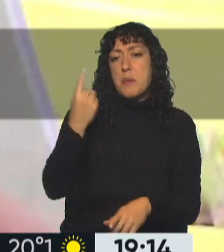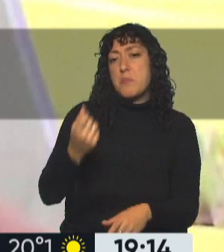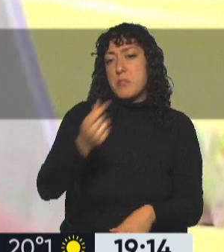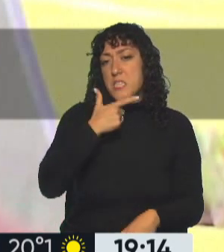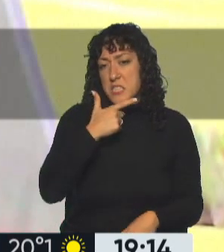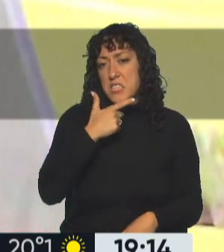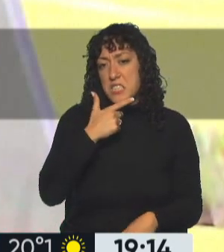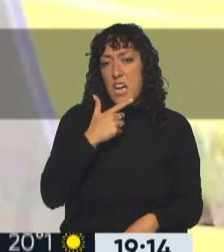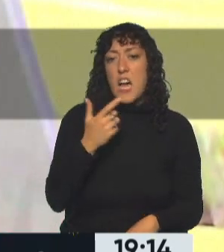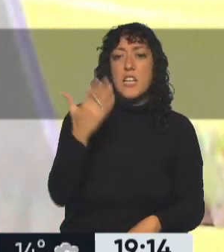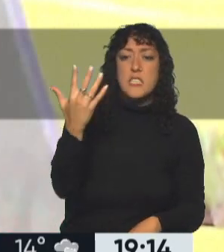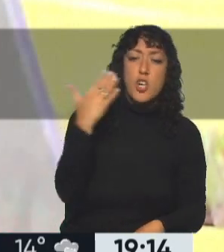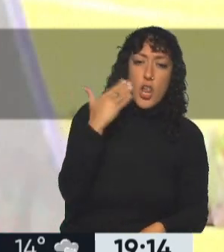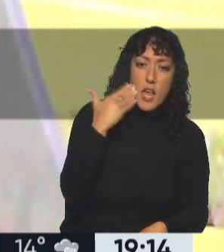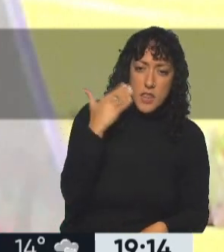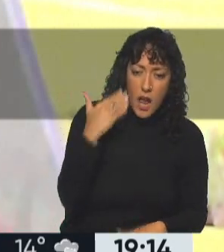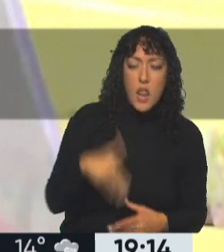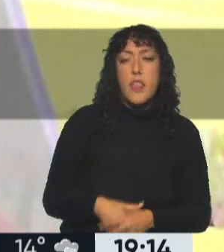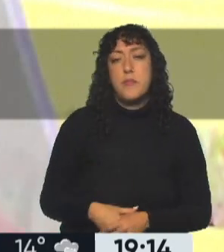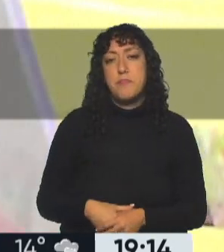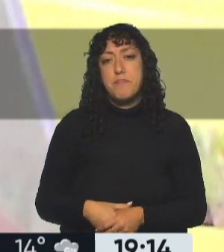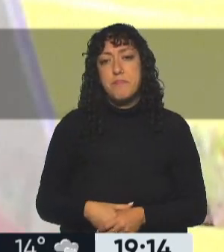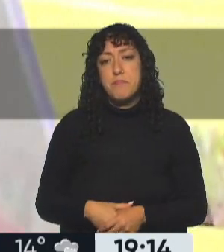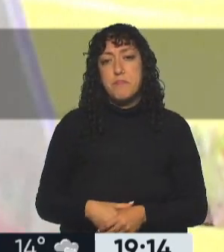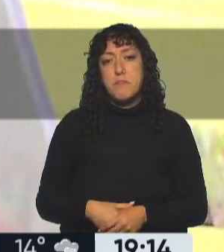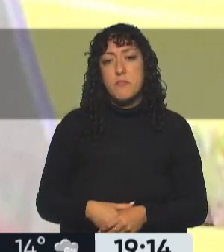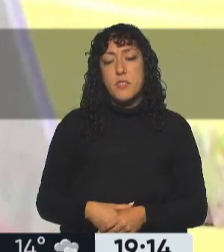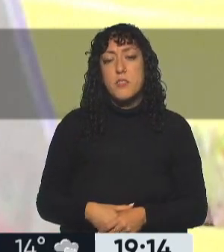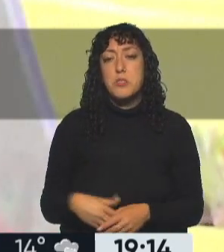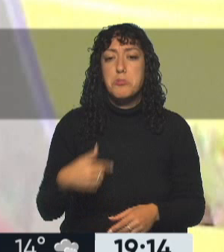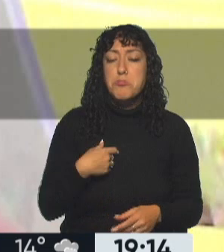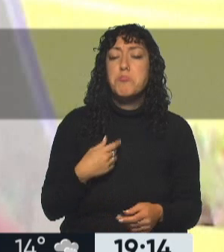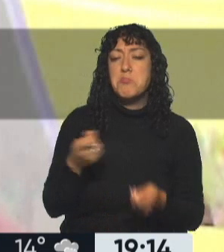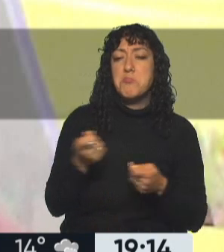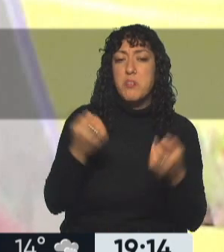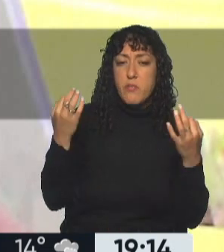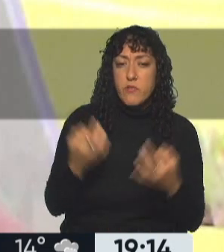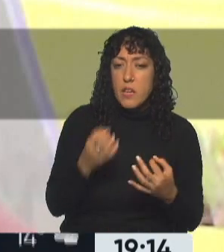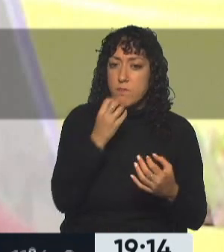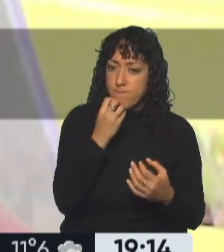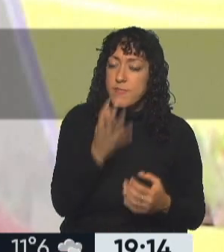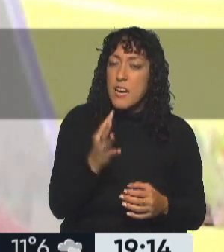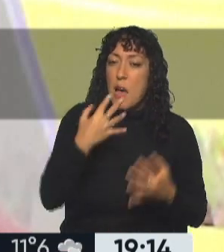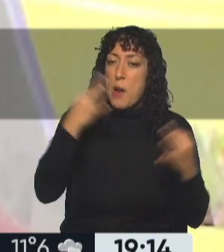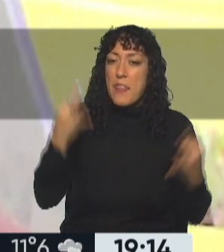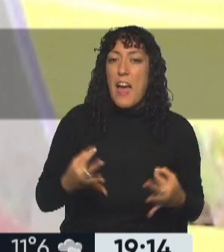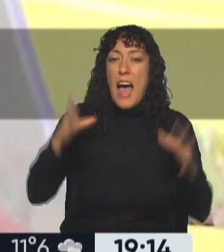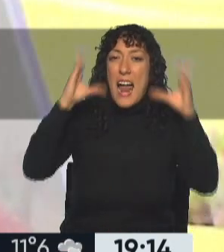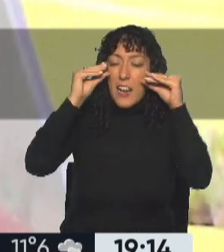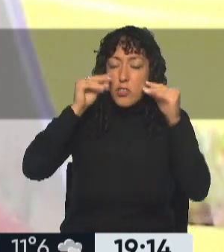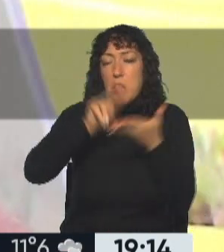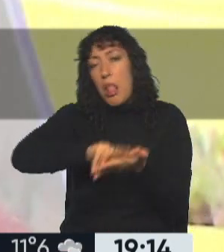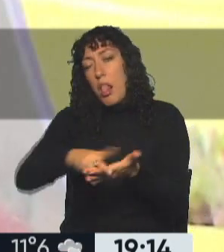primeiro comprimido. Azitromicina também? Também azitromicina. Todo aquele composto, né, foi